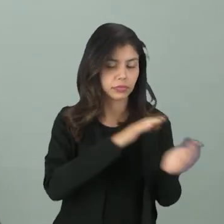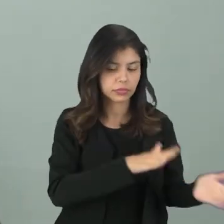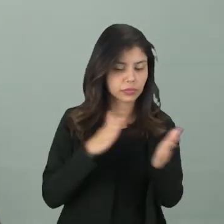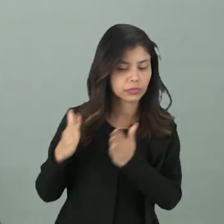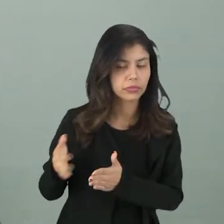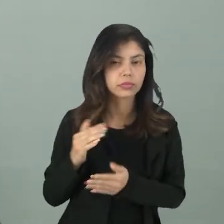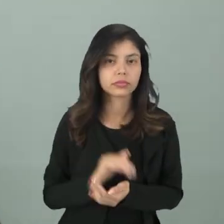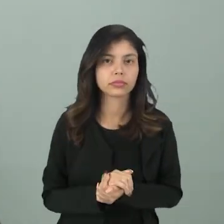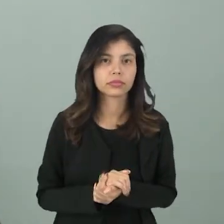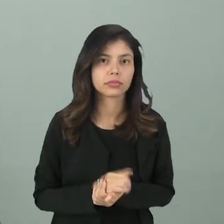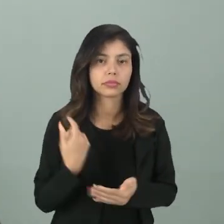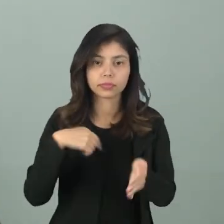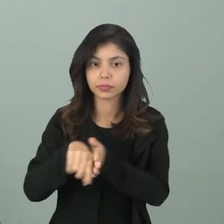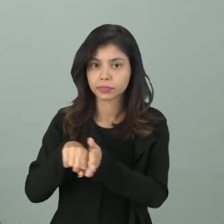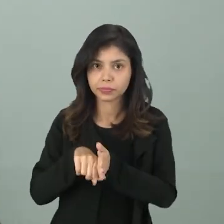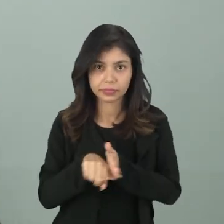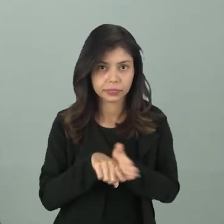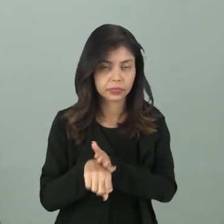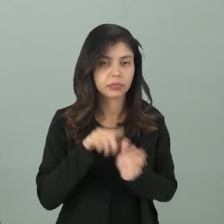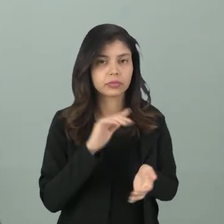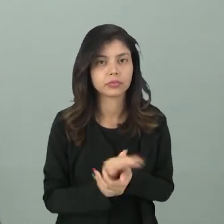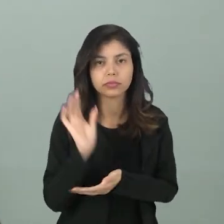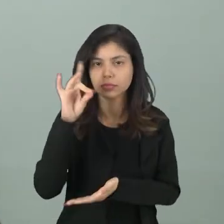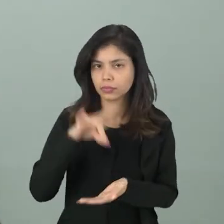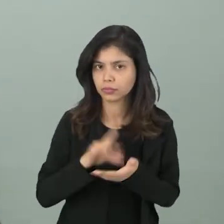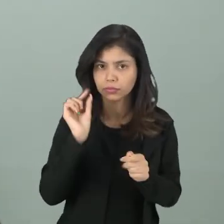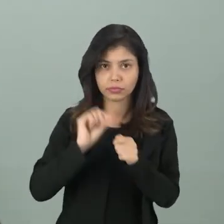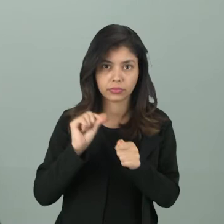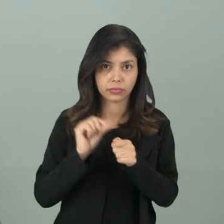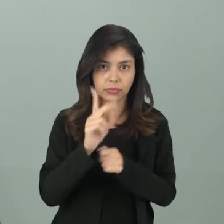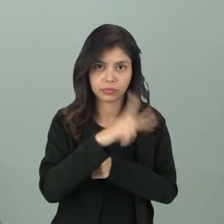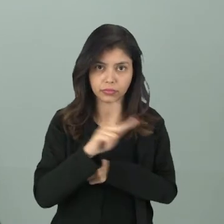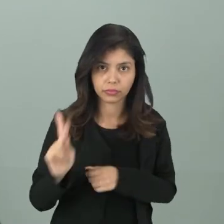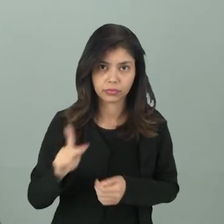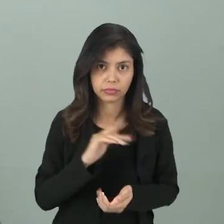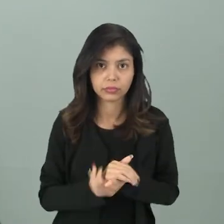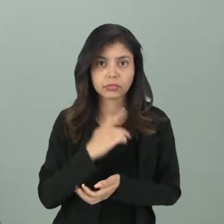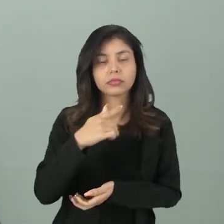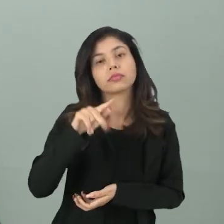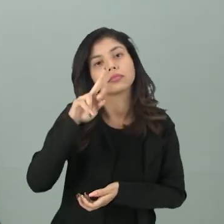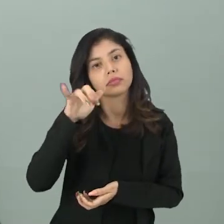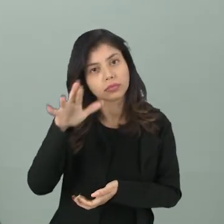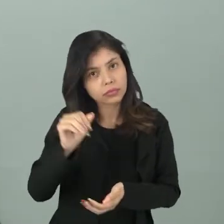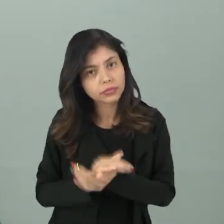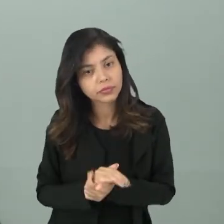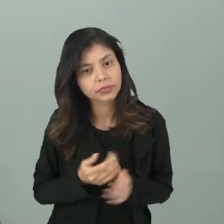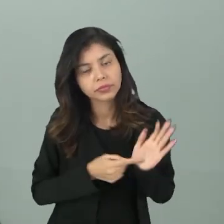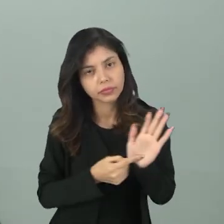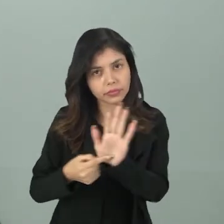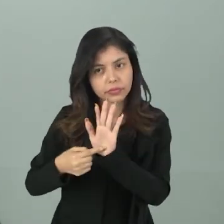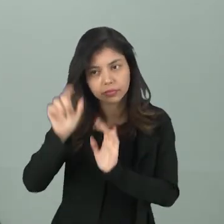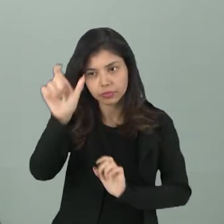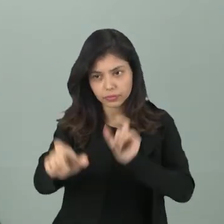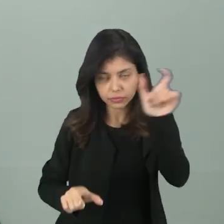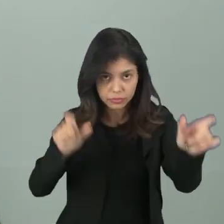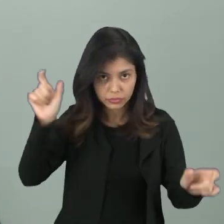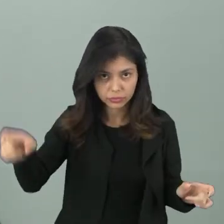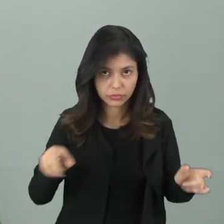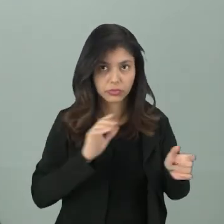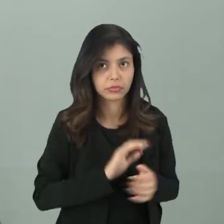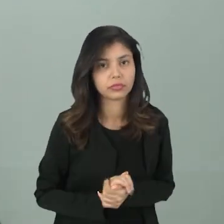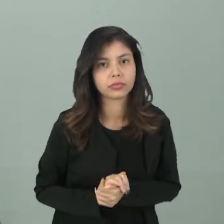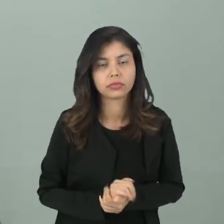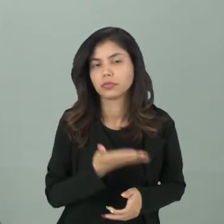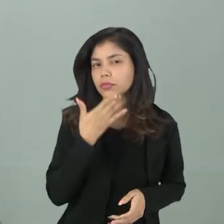partir de uma pesquisa realizada pela professora Glória, referente aos